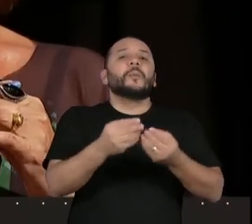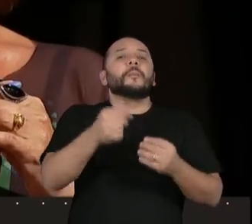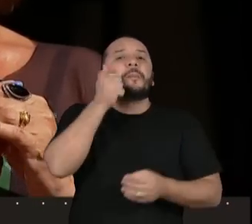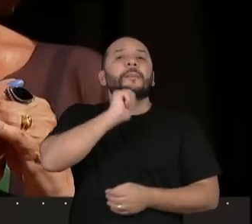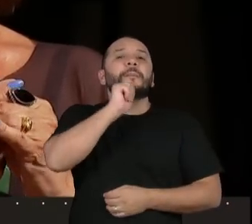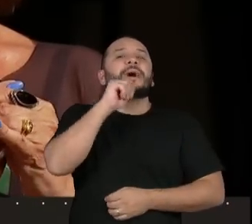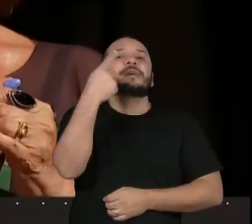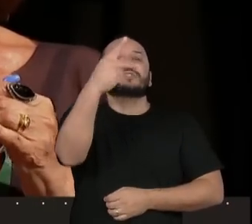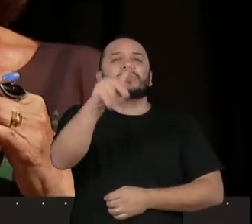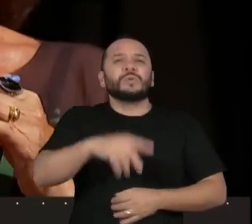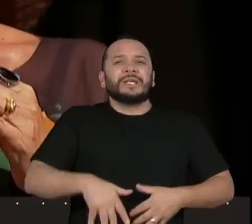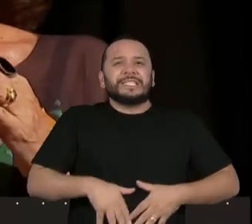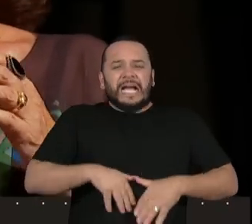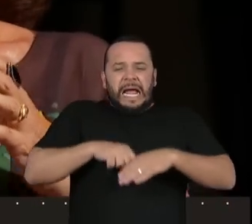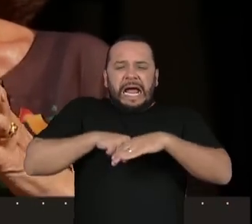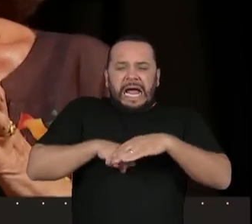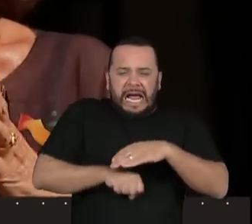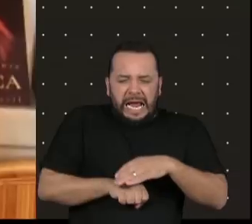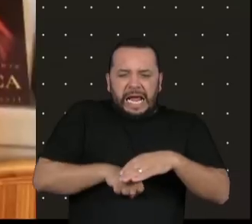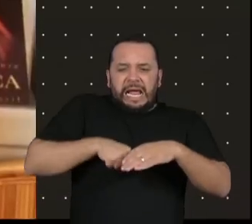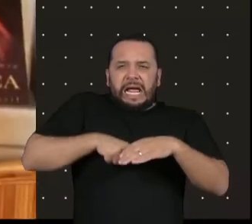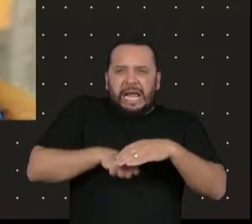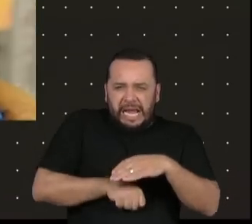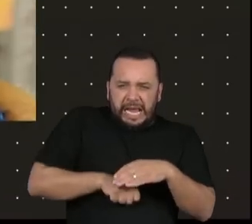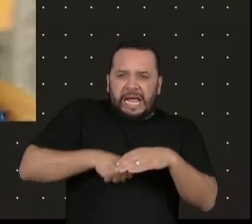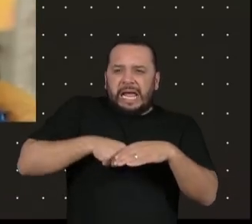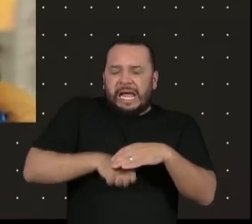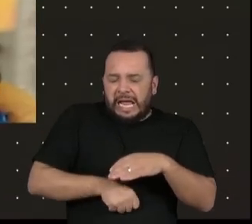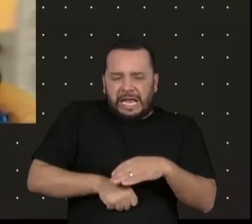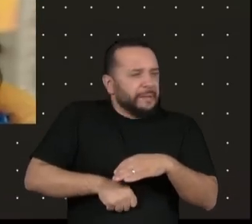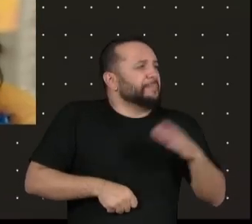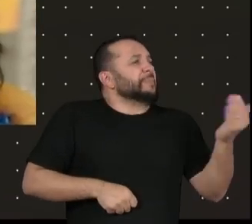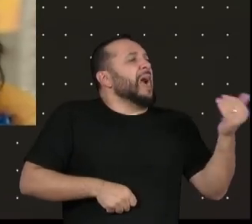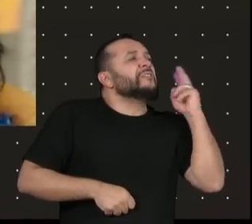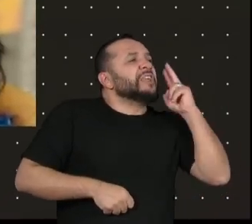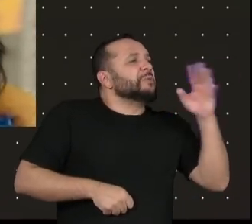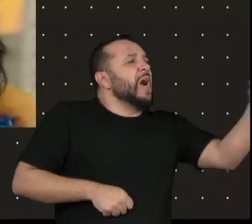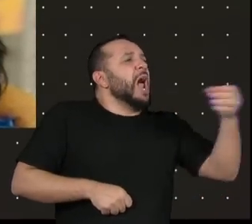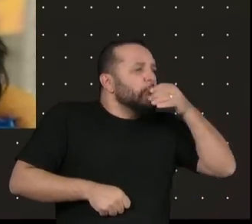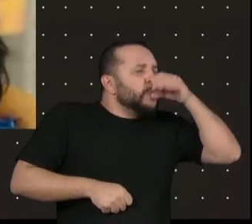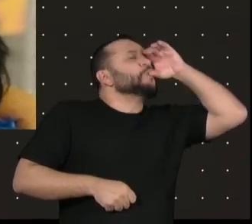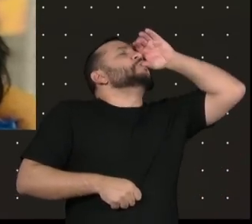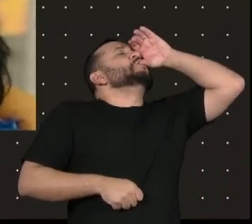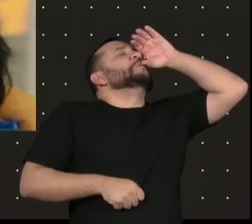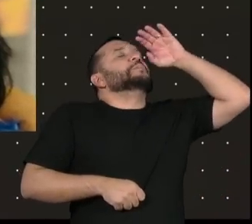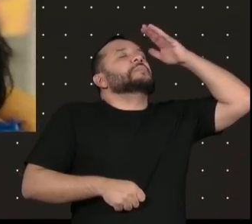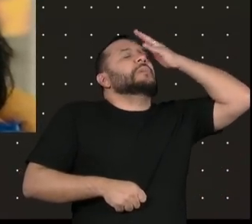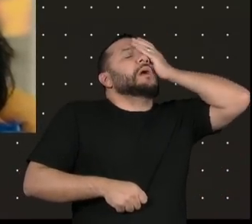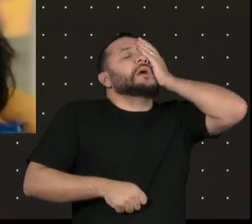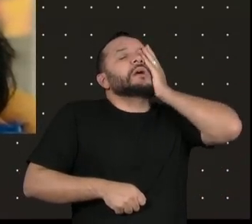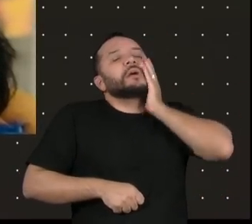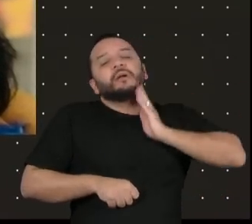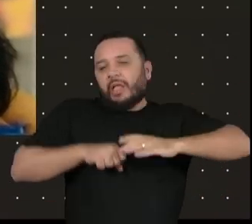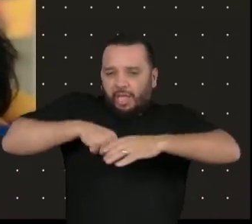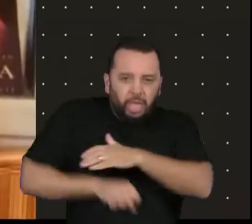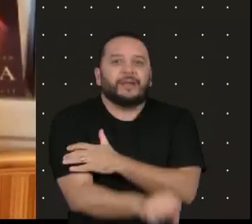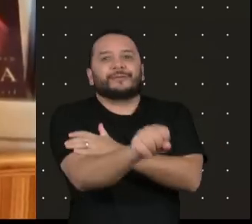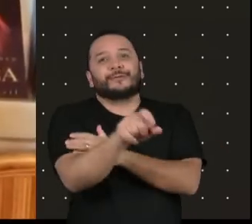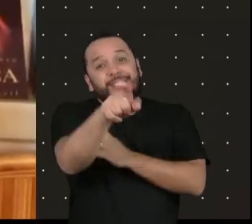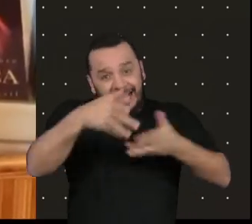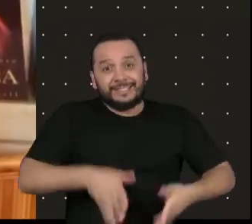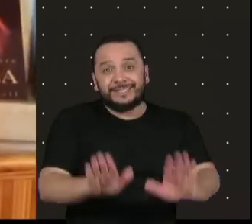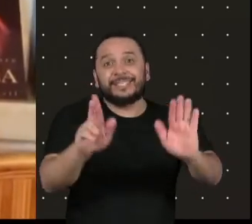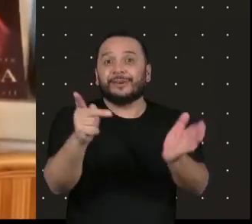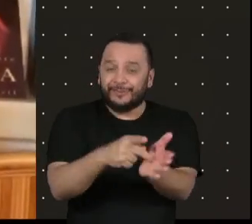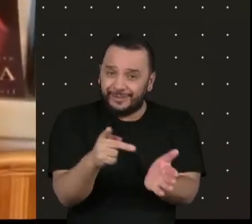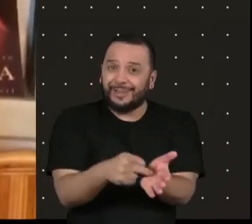um copo de vinho, e eu tenho uma profunda admiração por você. Eu bebo